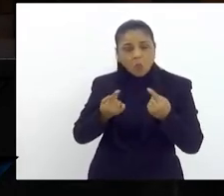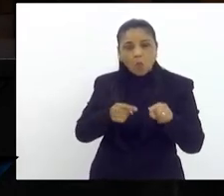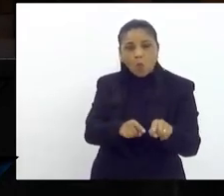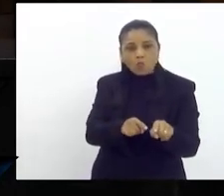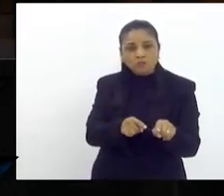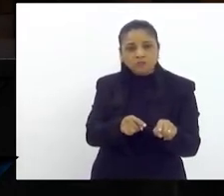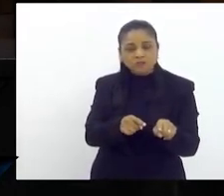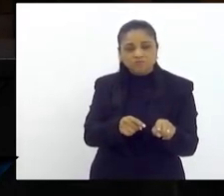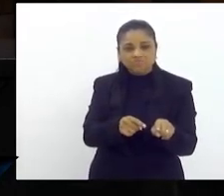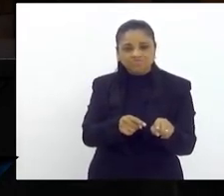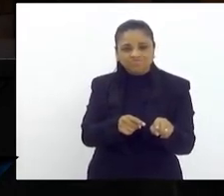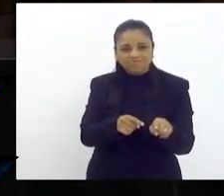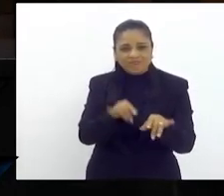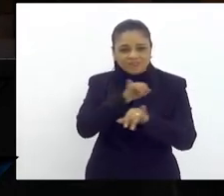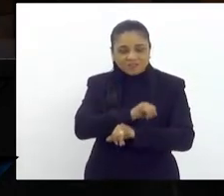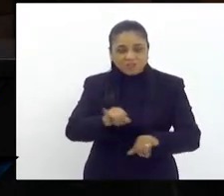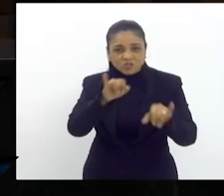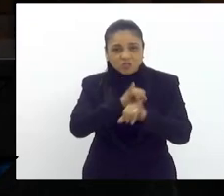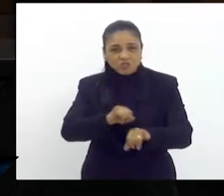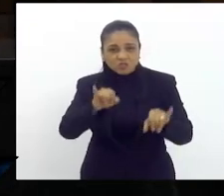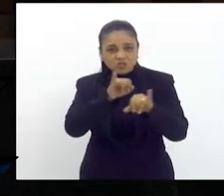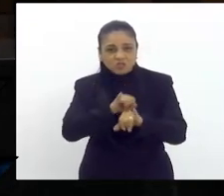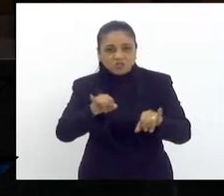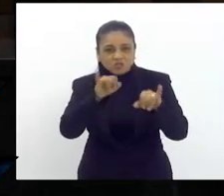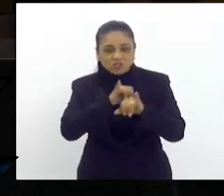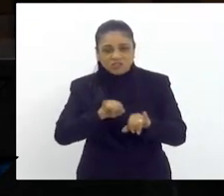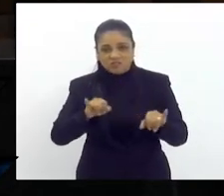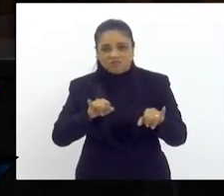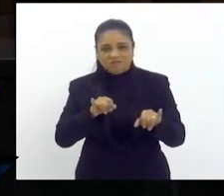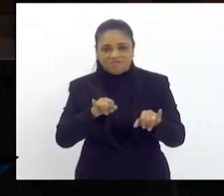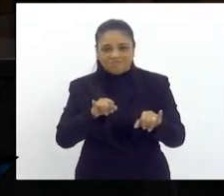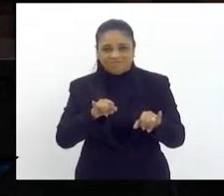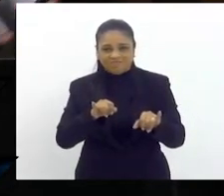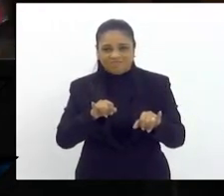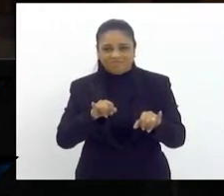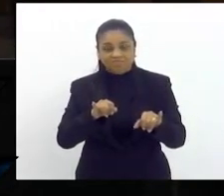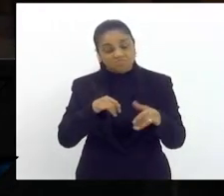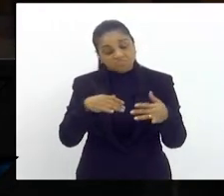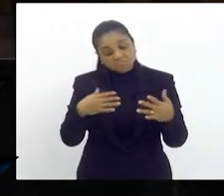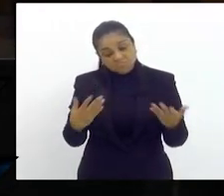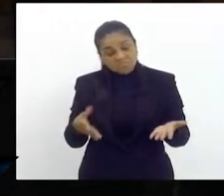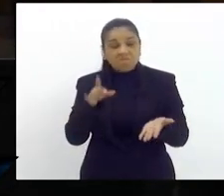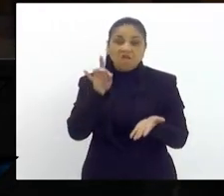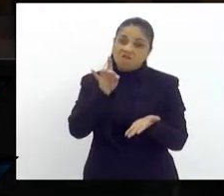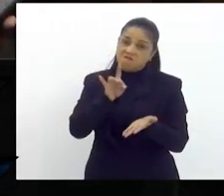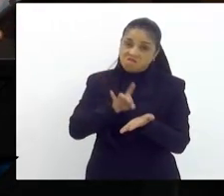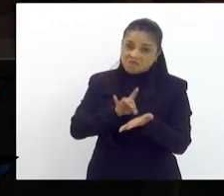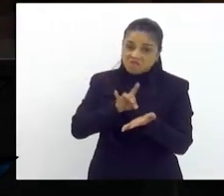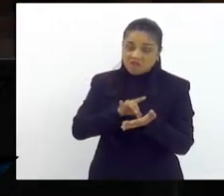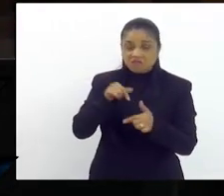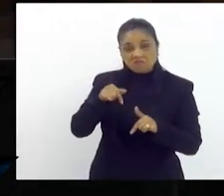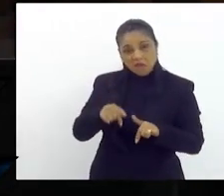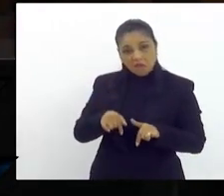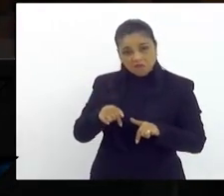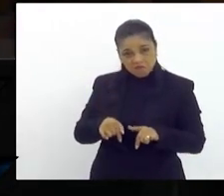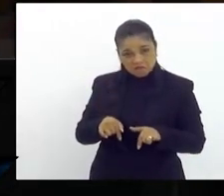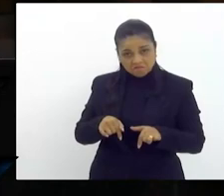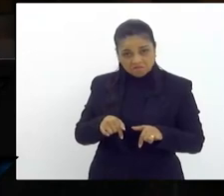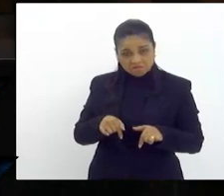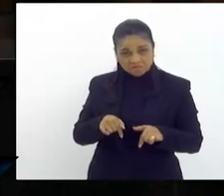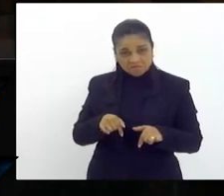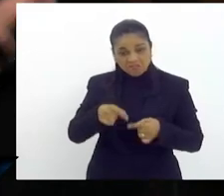a essas notícias que estão sendo veiculados mas a verdade quem tá aqui para